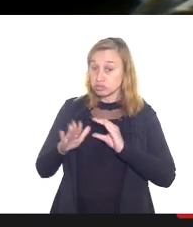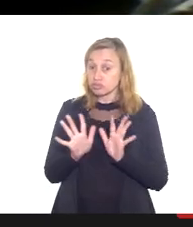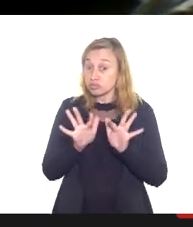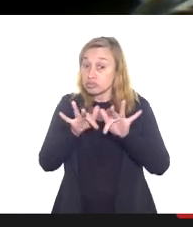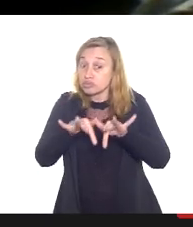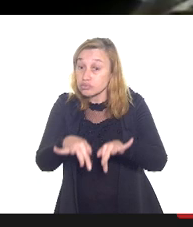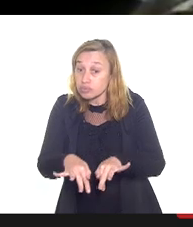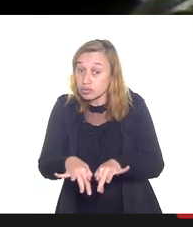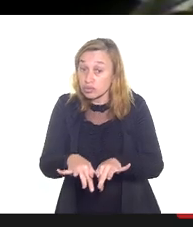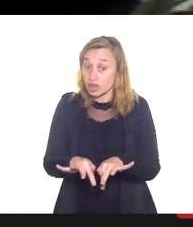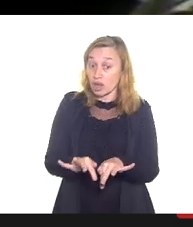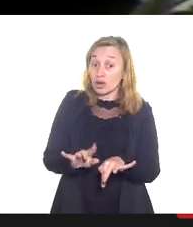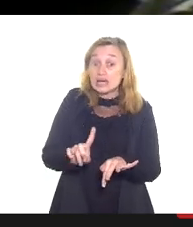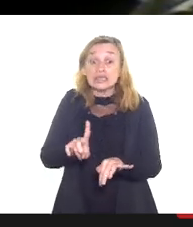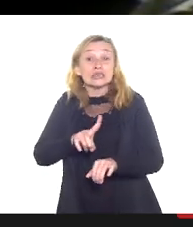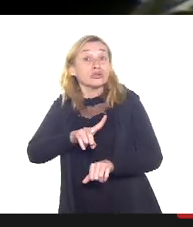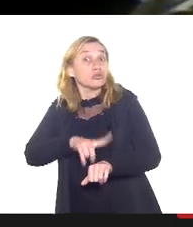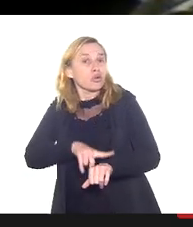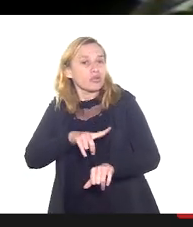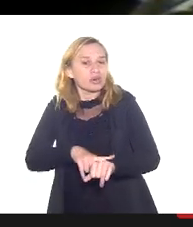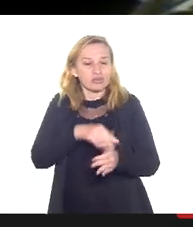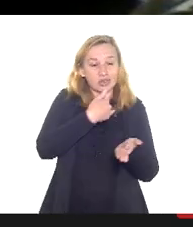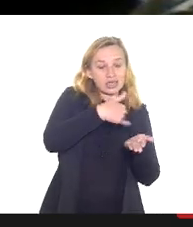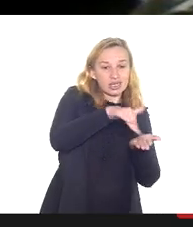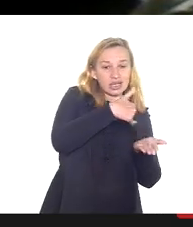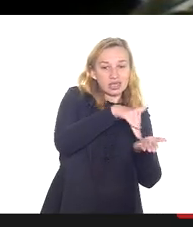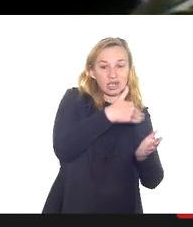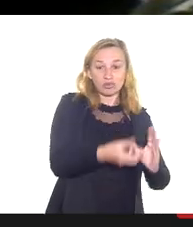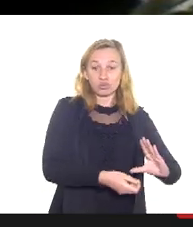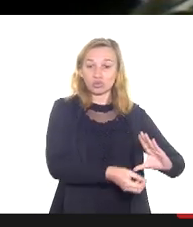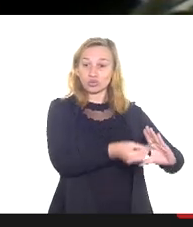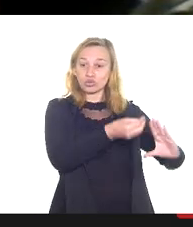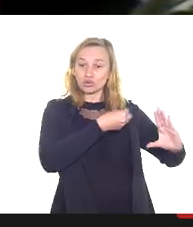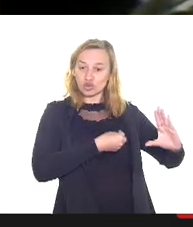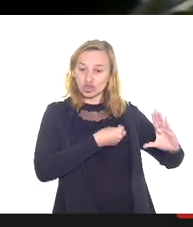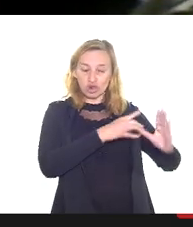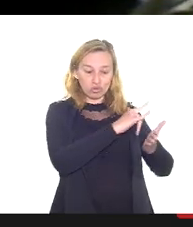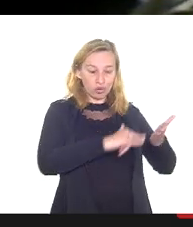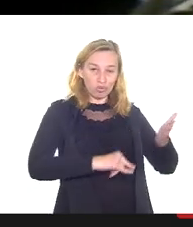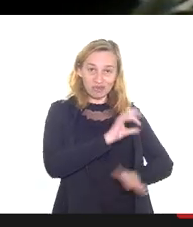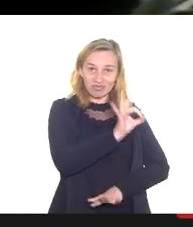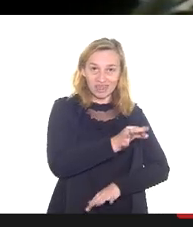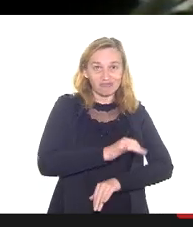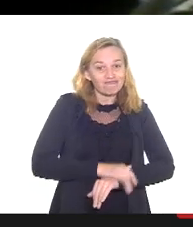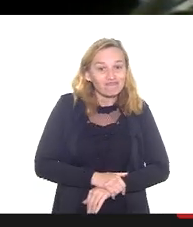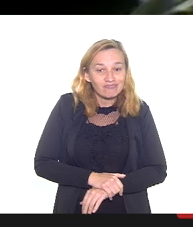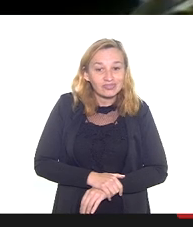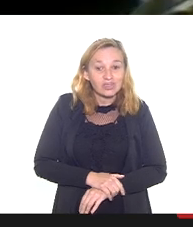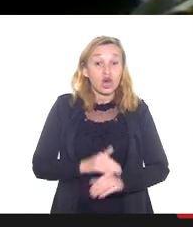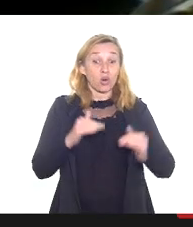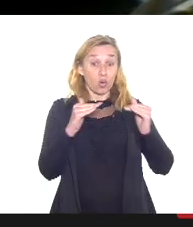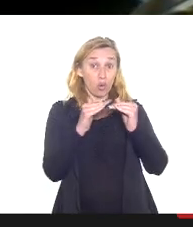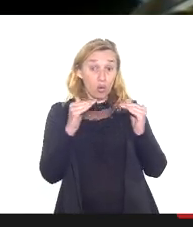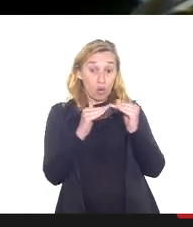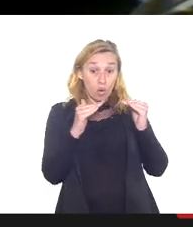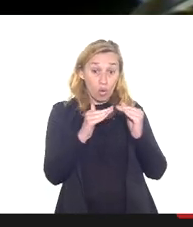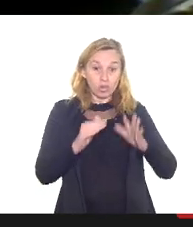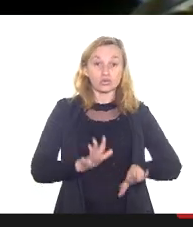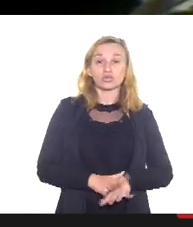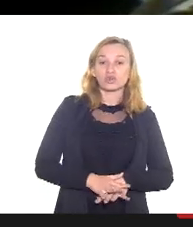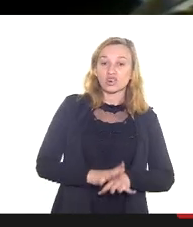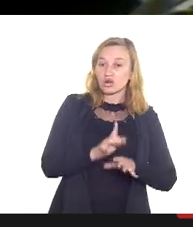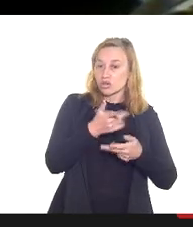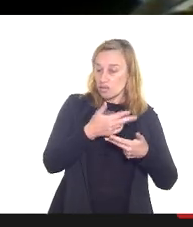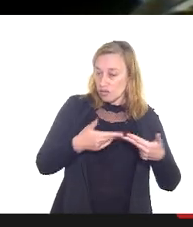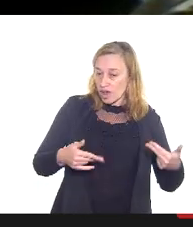final a partir do momento que a Secretaria nos deu o documento definitivo. Concordo com muitos dos